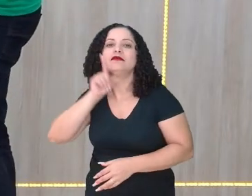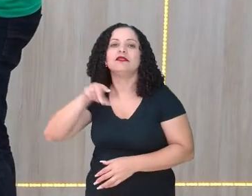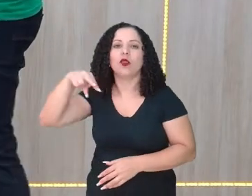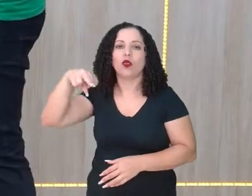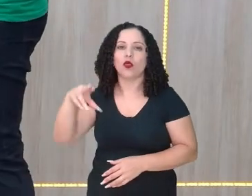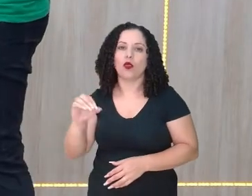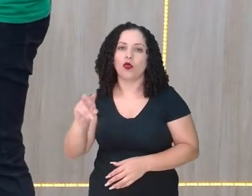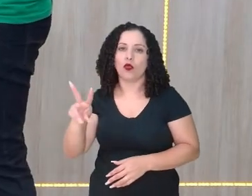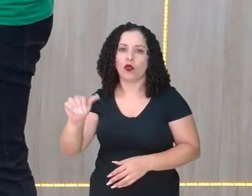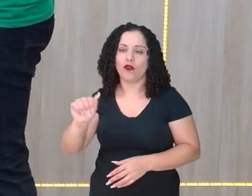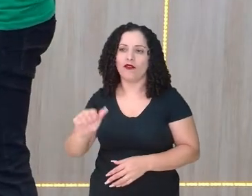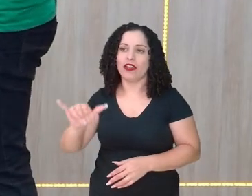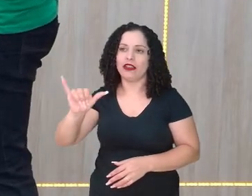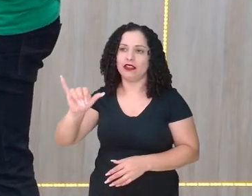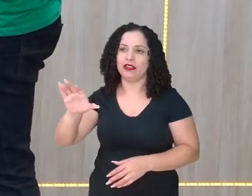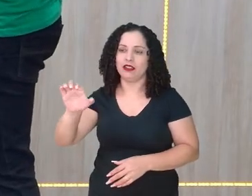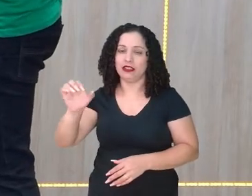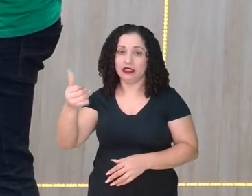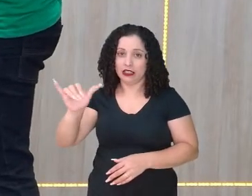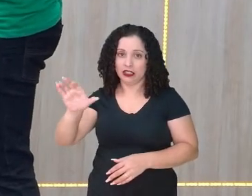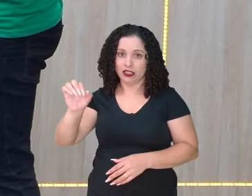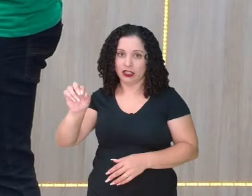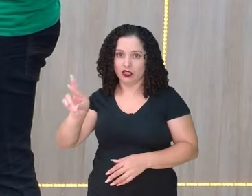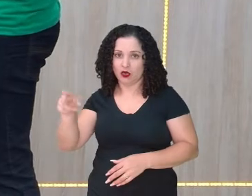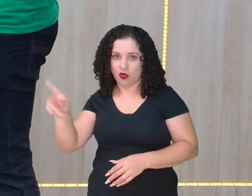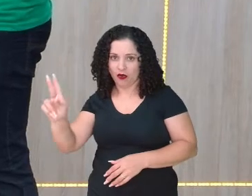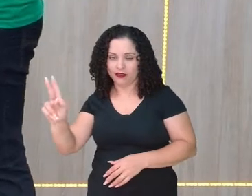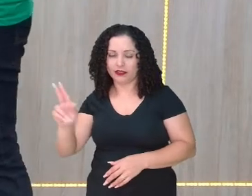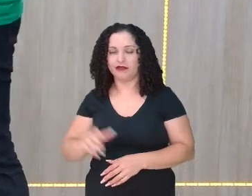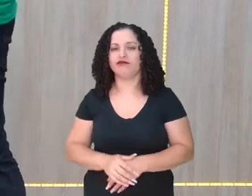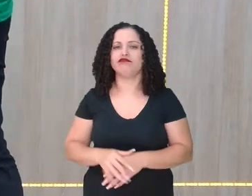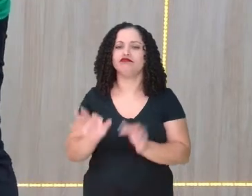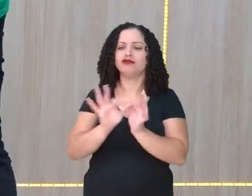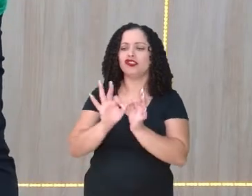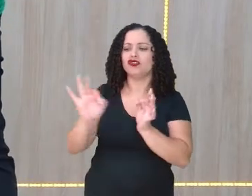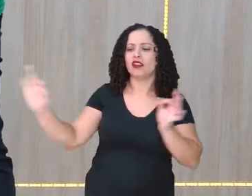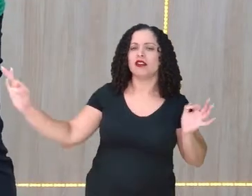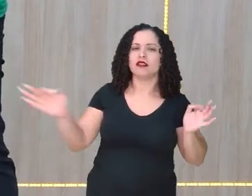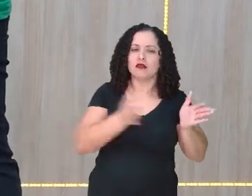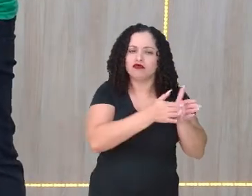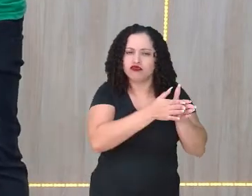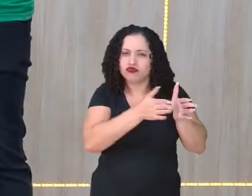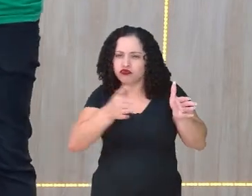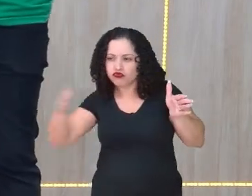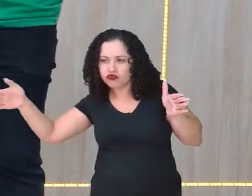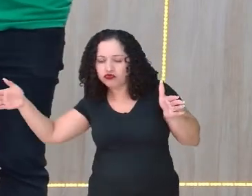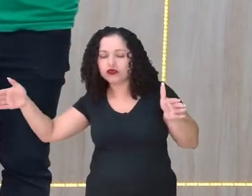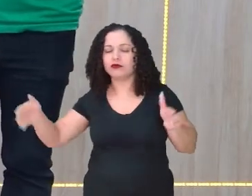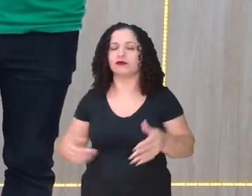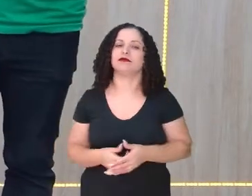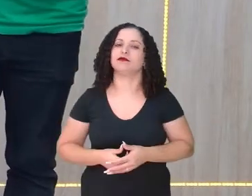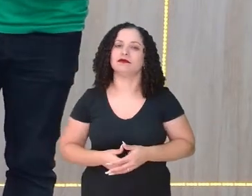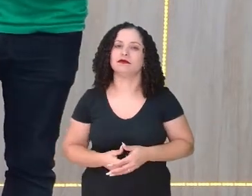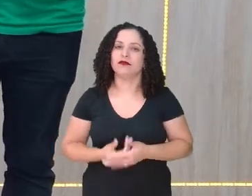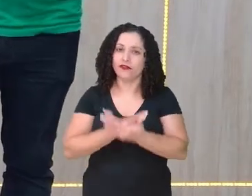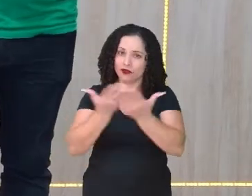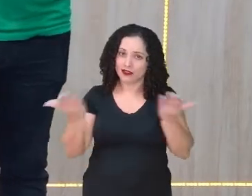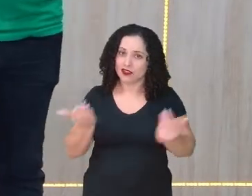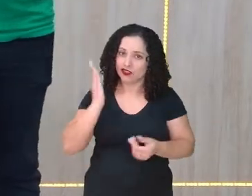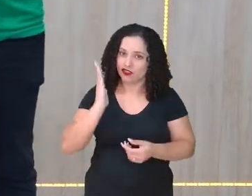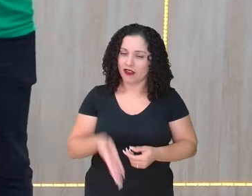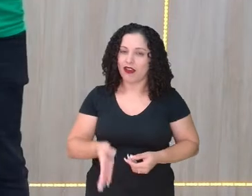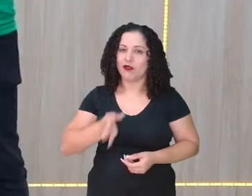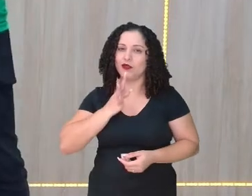Qual a distância de Boston para Nova York? E aqui vai dizer, por acaso você já andou aqui e sabe a